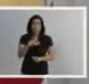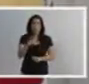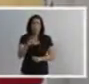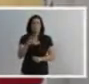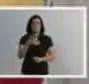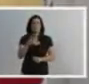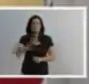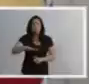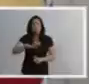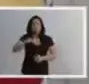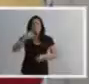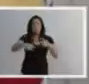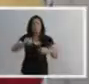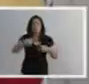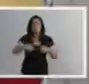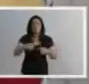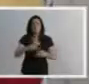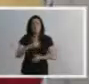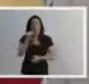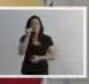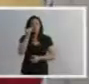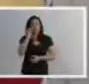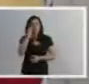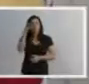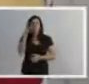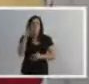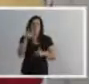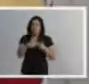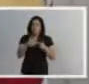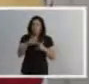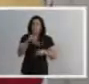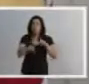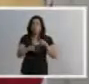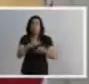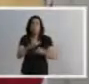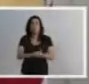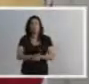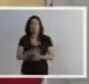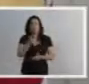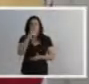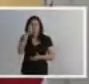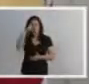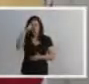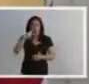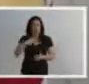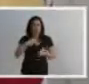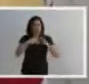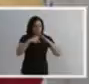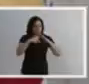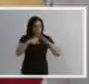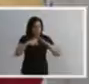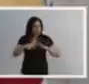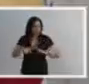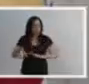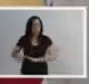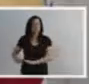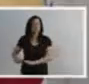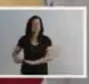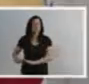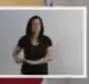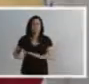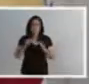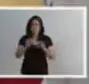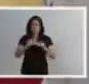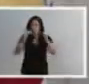debate de levar solução para a população e as vaidades pessoais elas não devem jamais estar acima